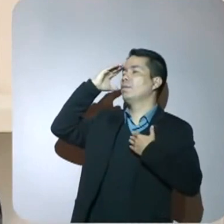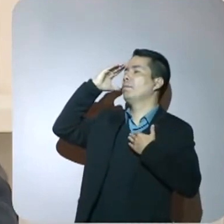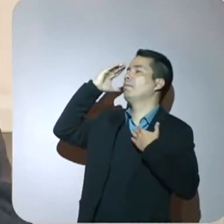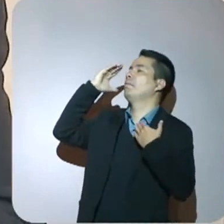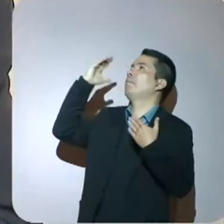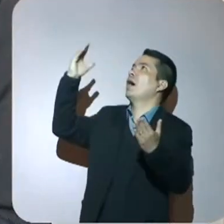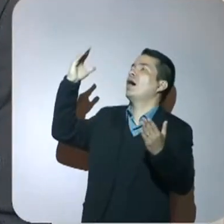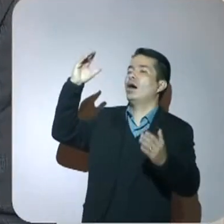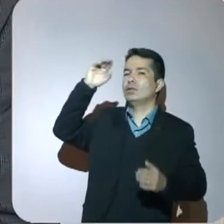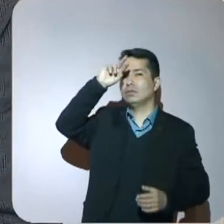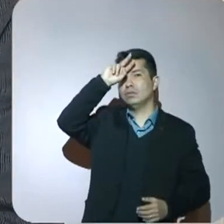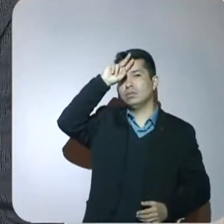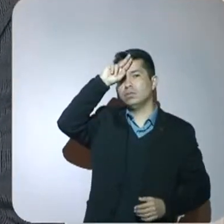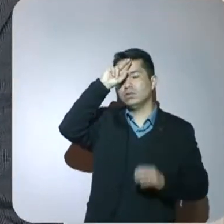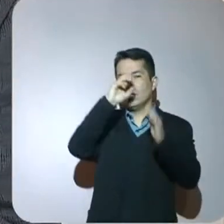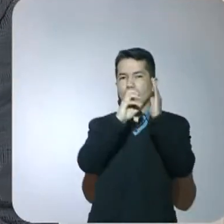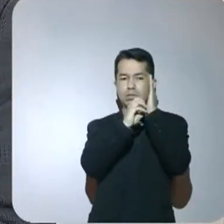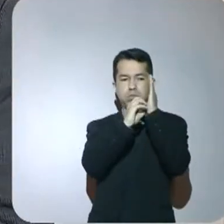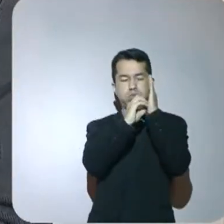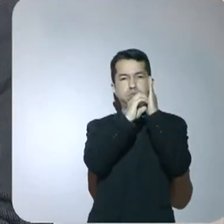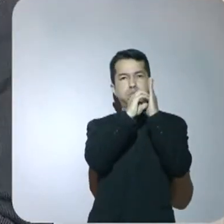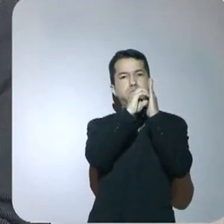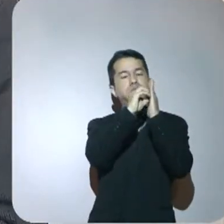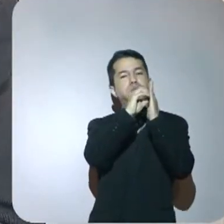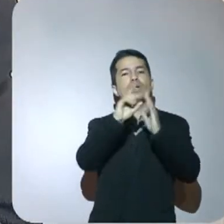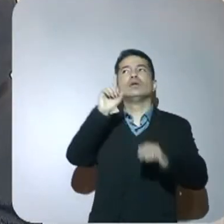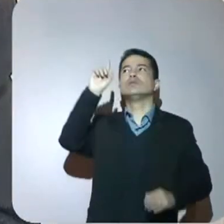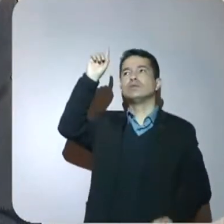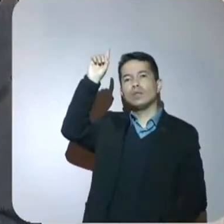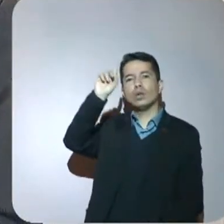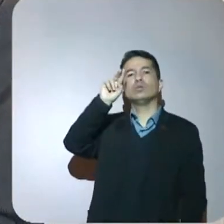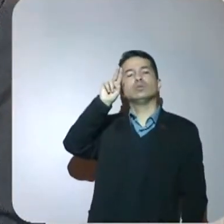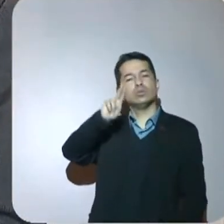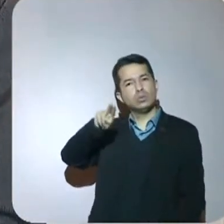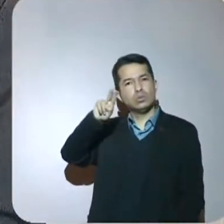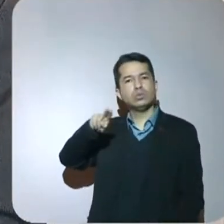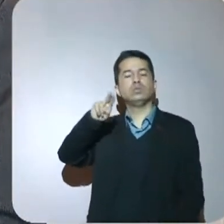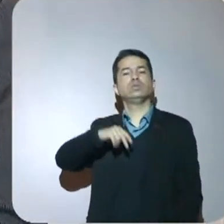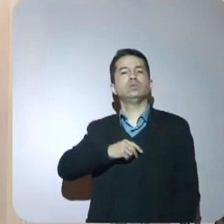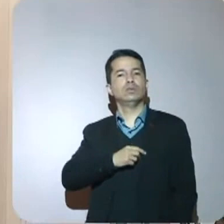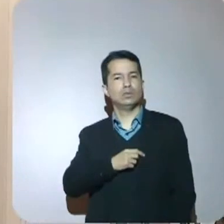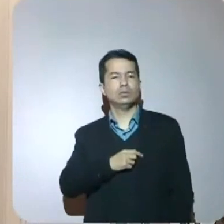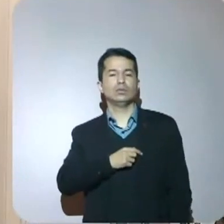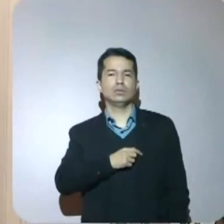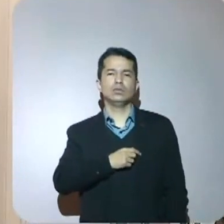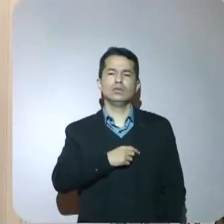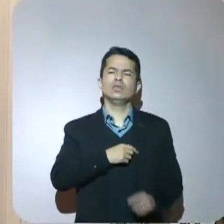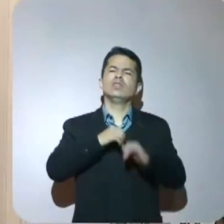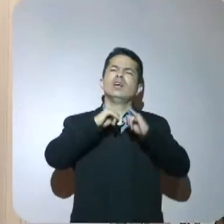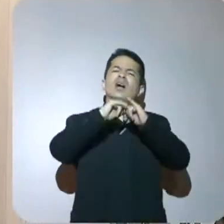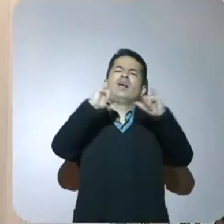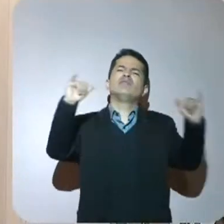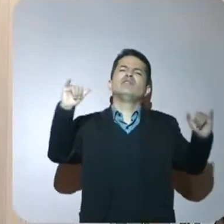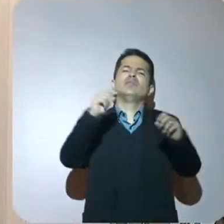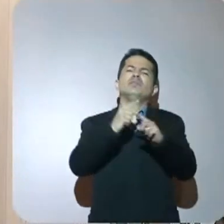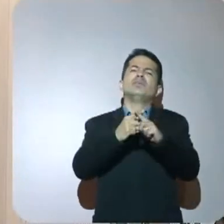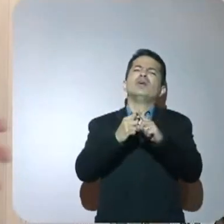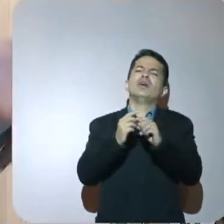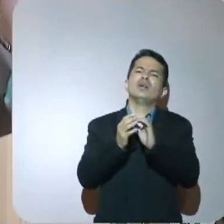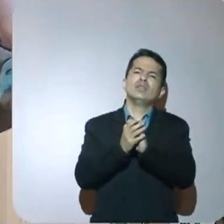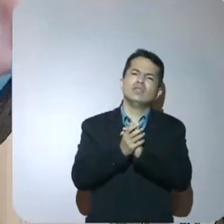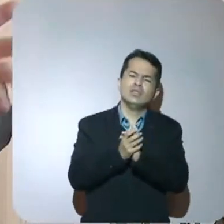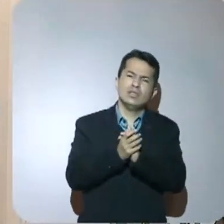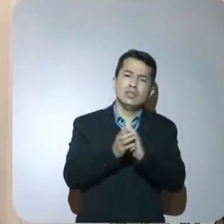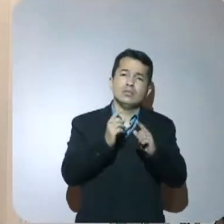do Senhor, estava lá. Mas sabe por que eu estou contando essa história? Porque às vezes a gente não está vendo